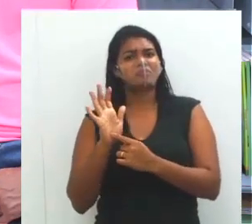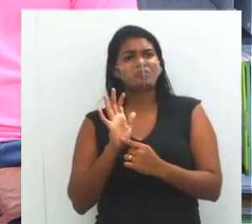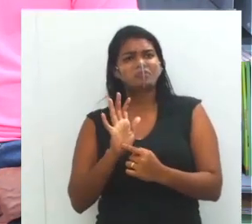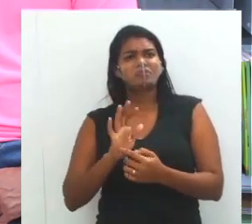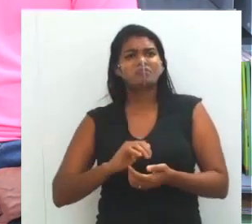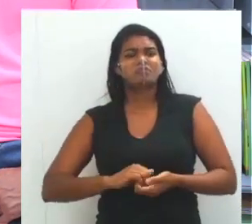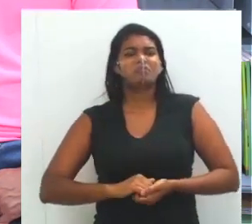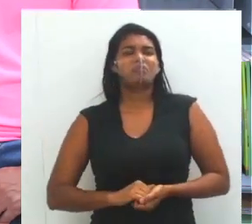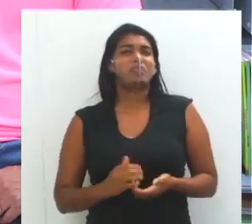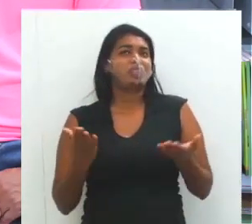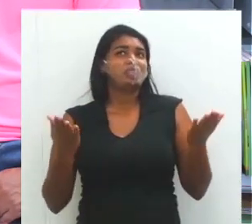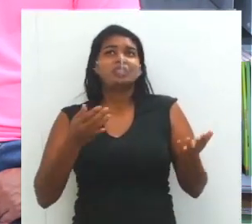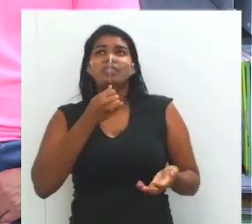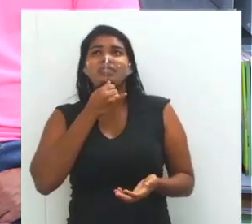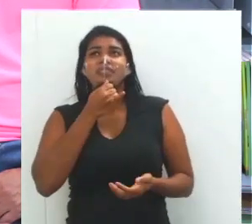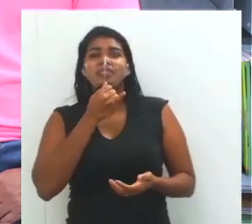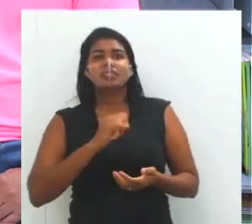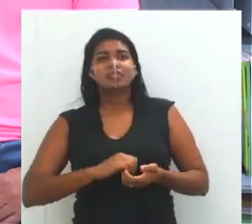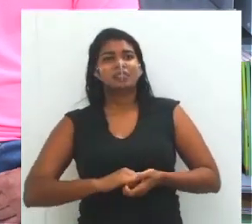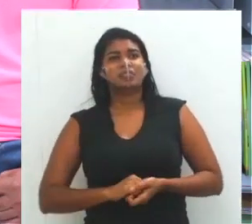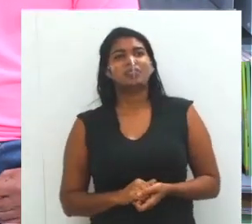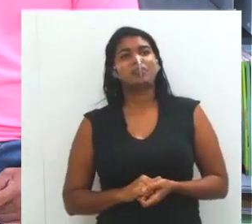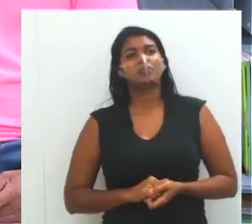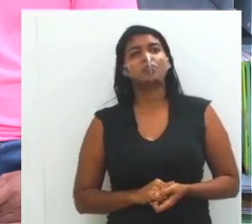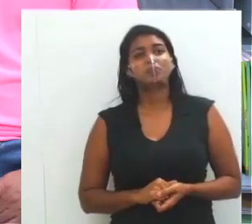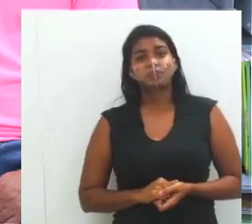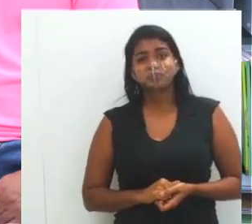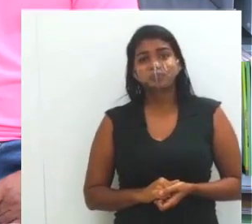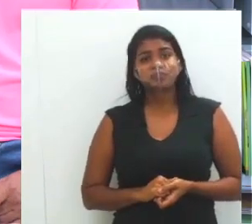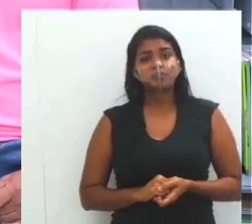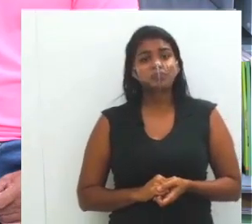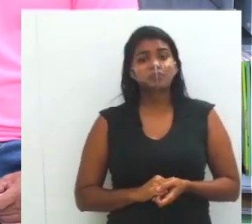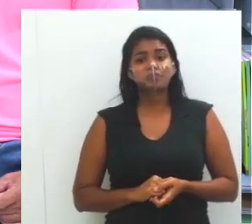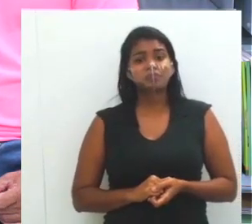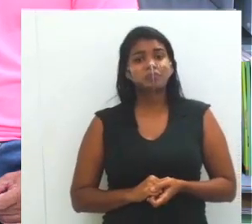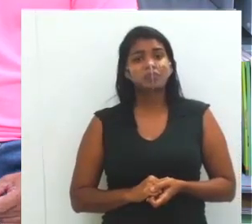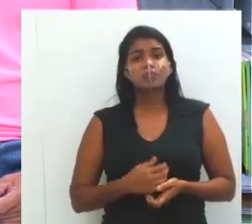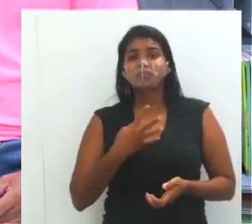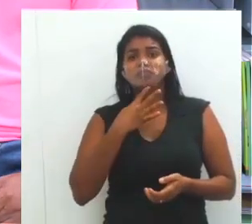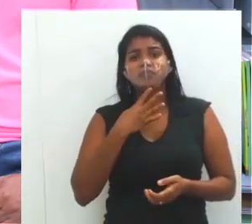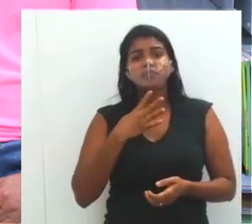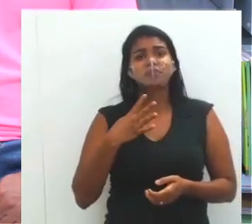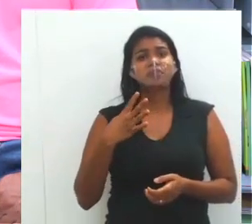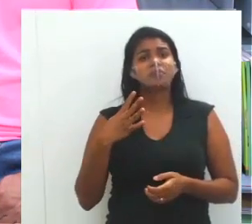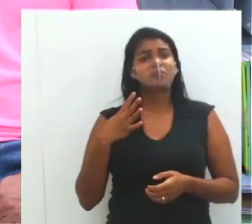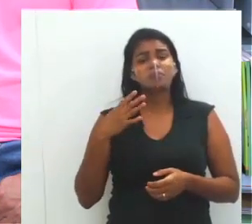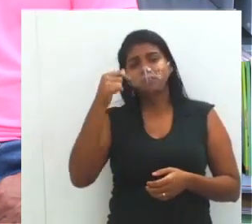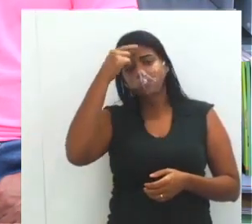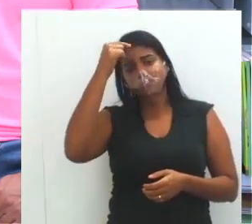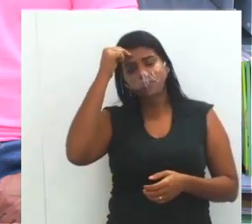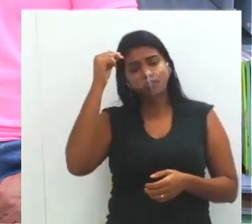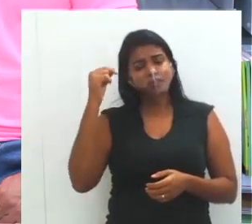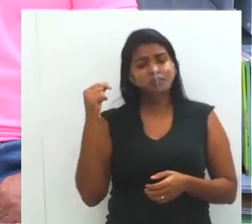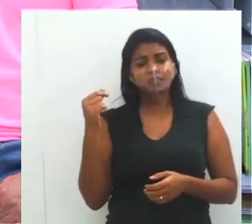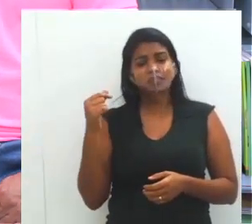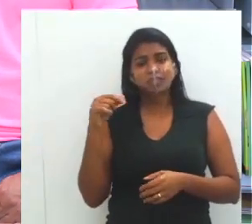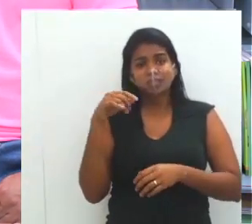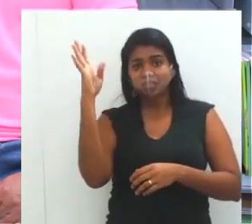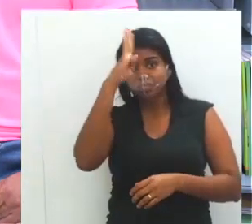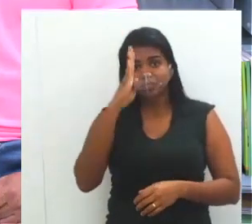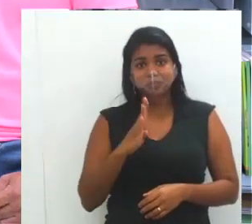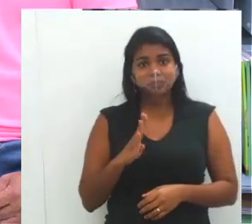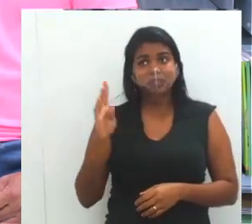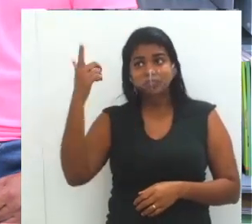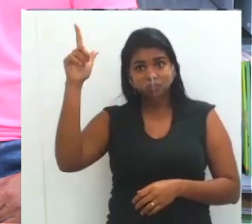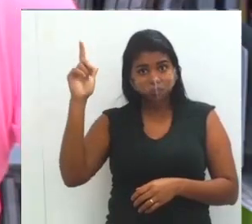não só na questão das universidades, mas internacionalmente, faculdades do Brasil e fora do Brasil